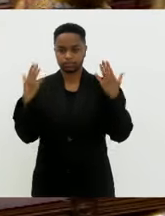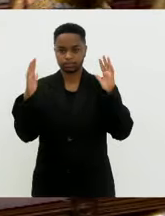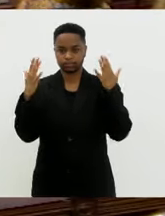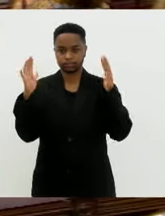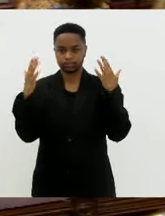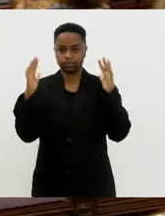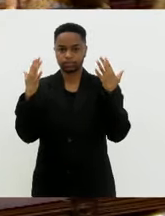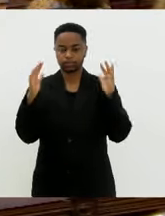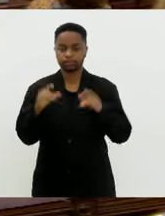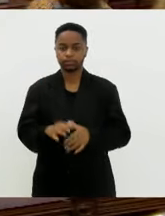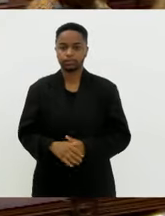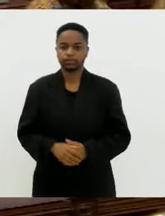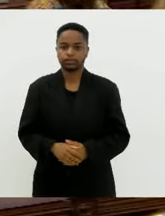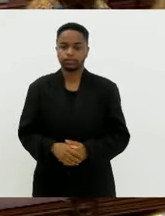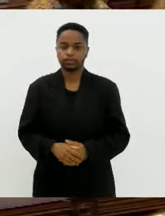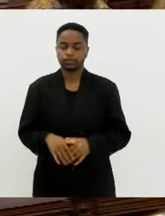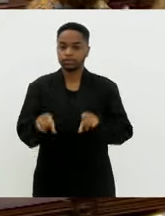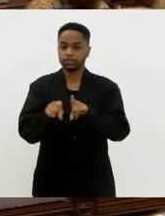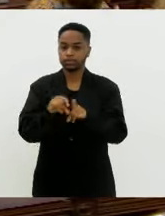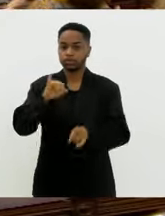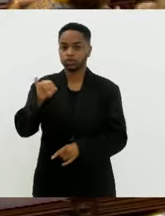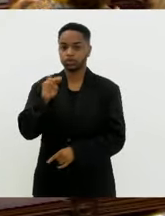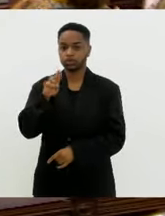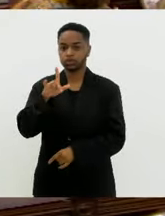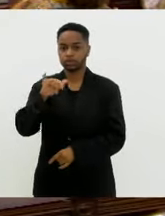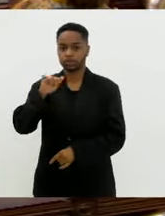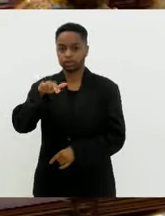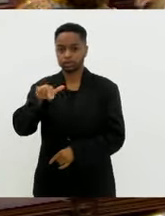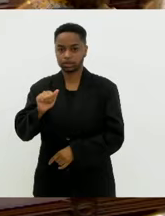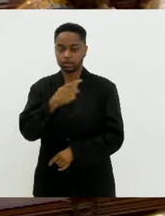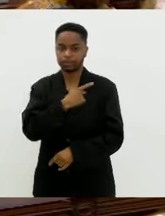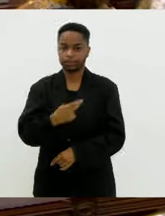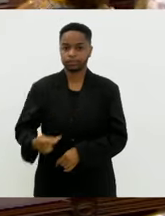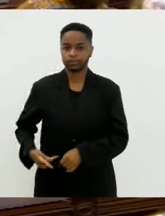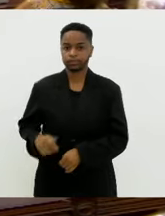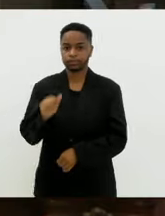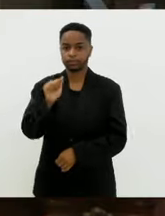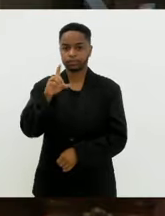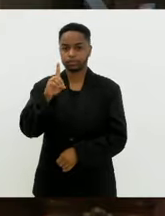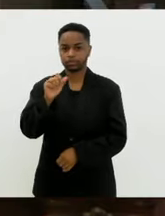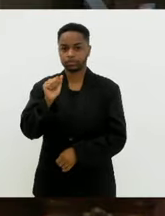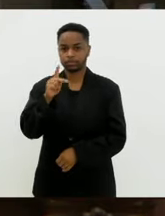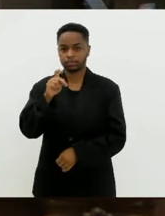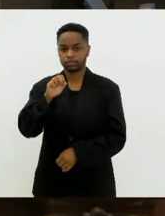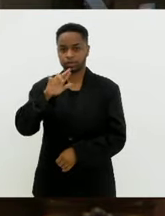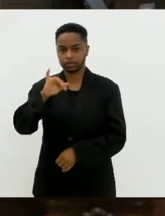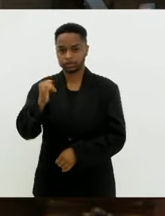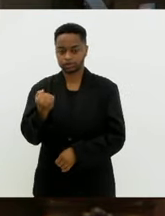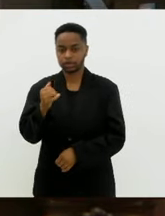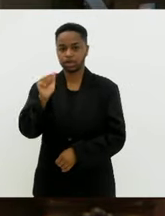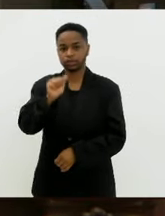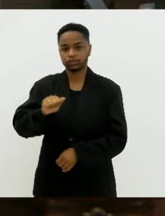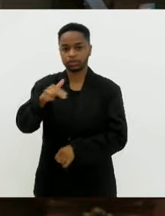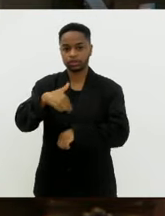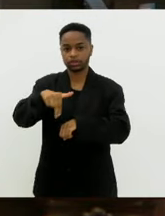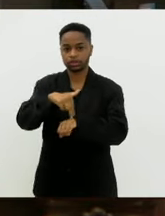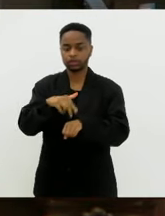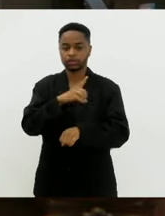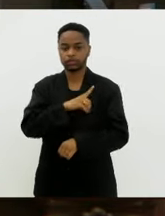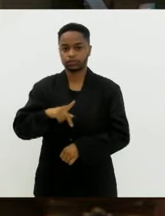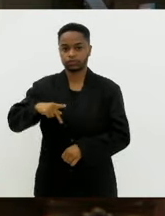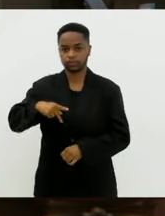A querida Juliana Lintz, presidente da ADAPERJ, Associação Nacional dos Defensores e Defensores